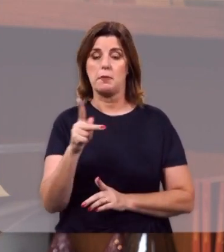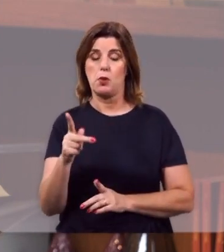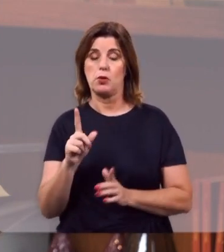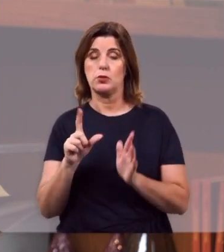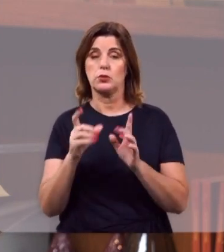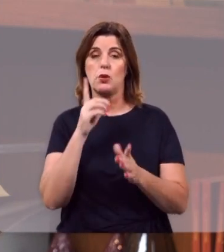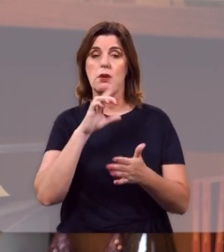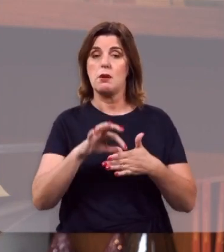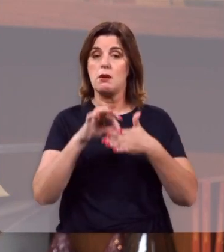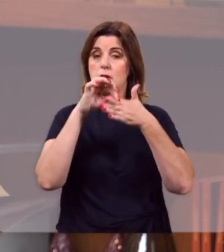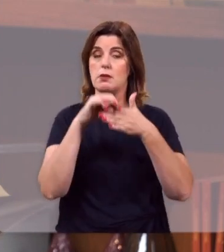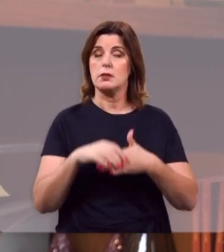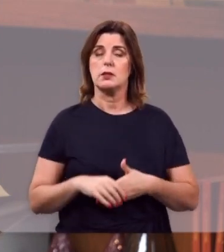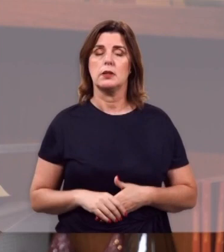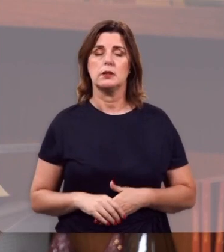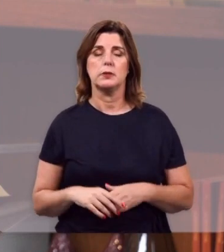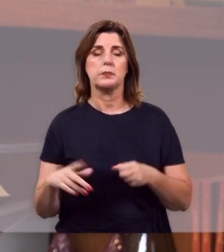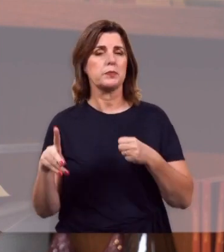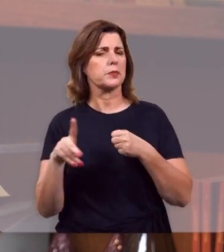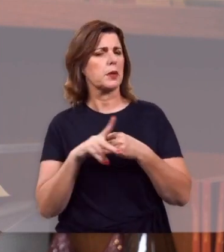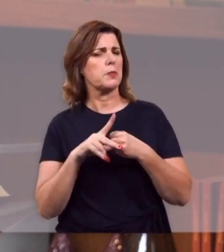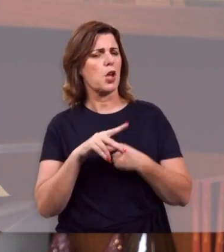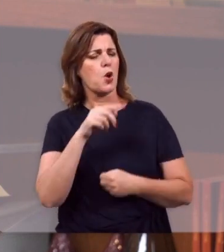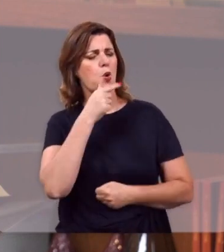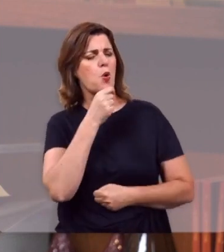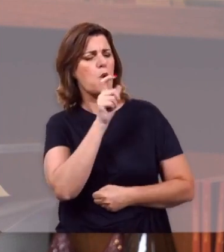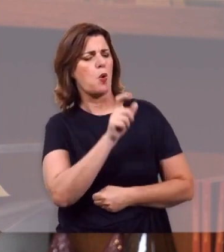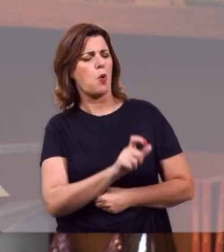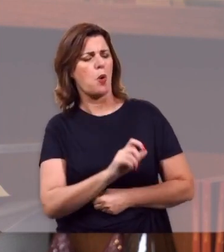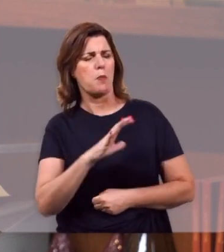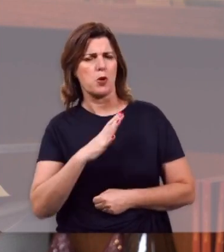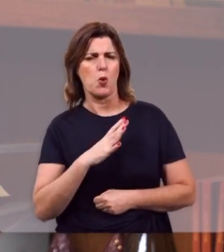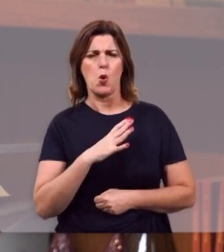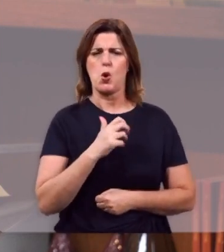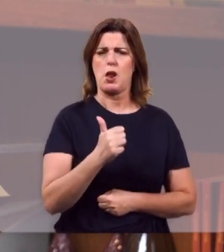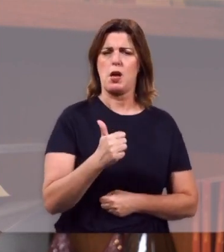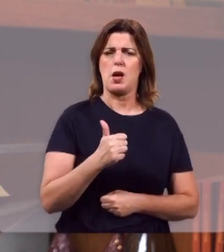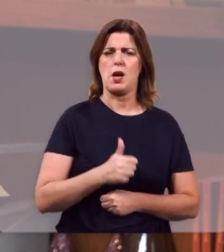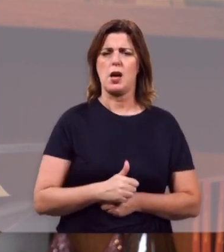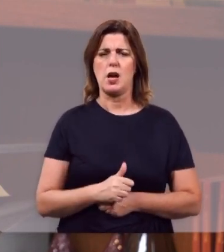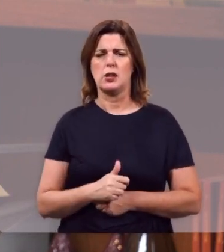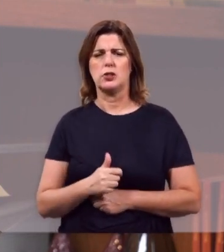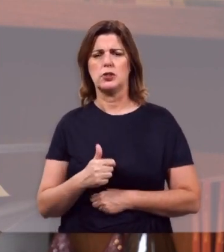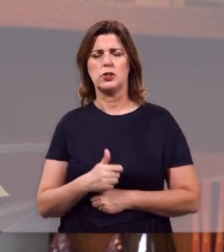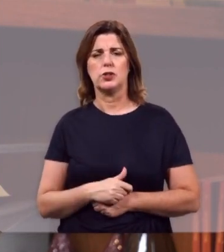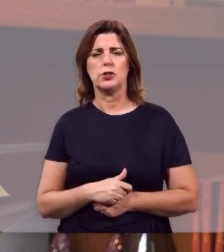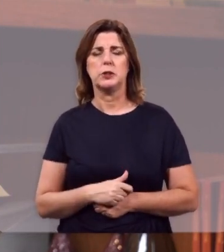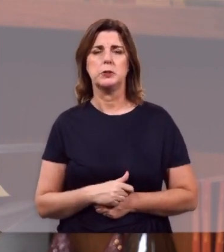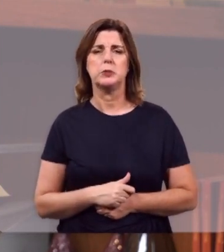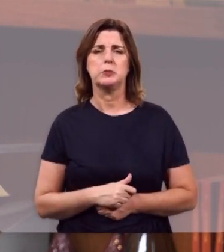deles. Pedro era um homem ousado, corajoso,